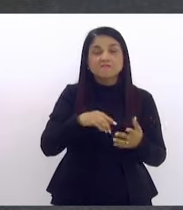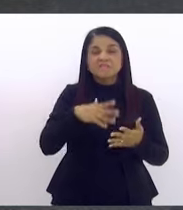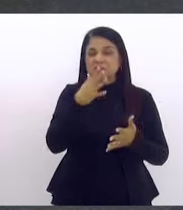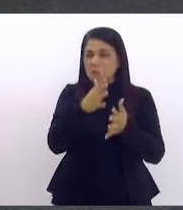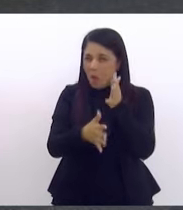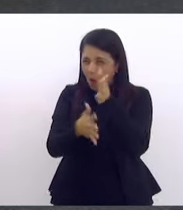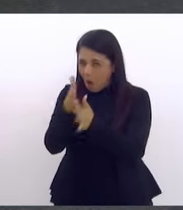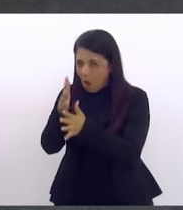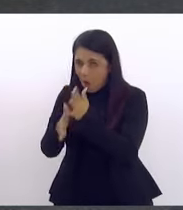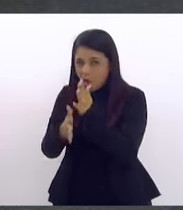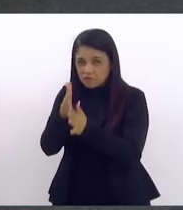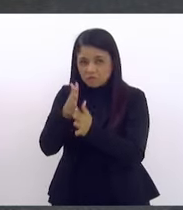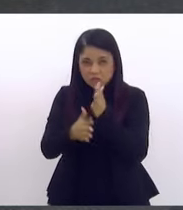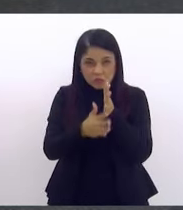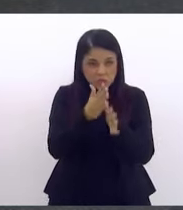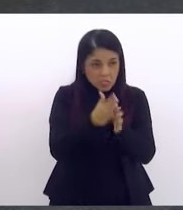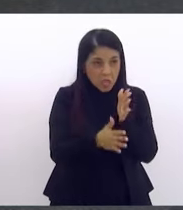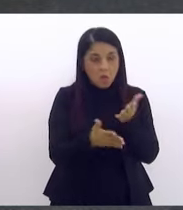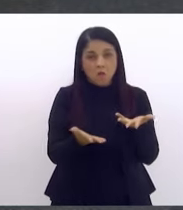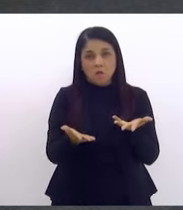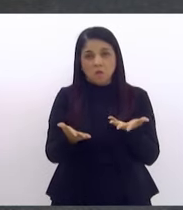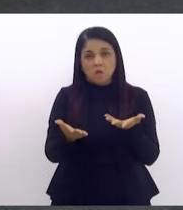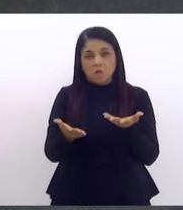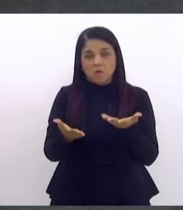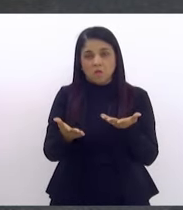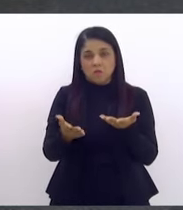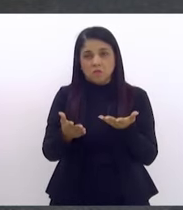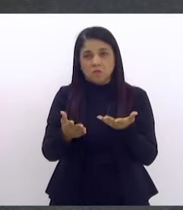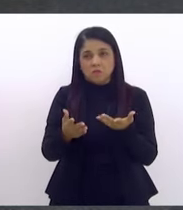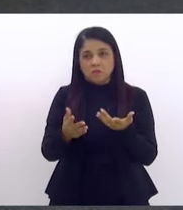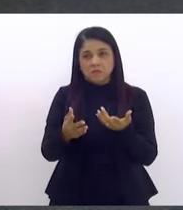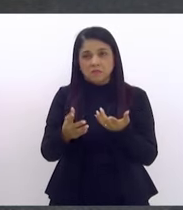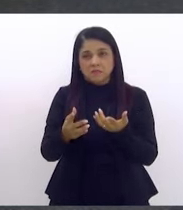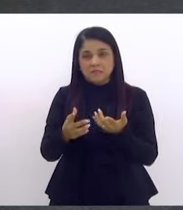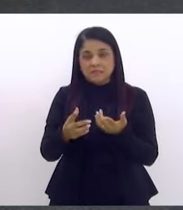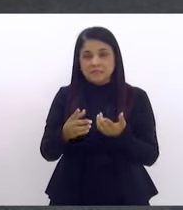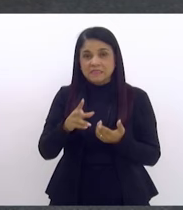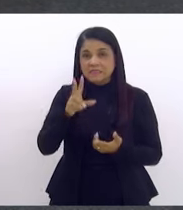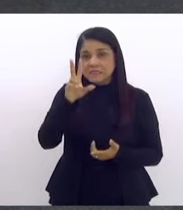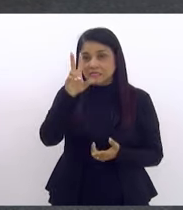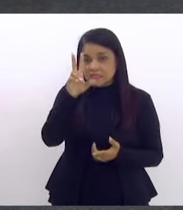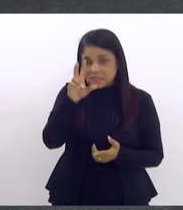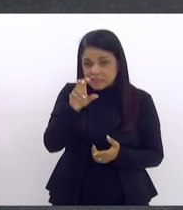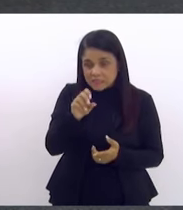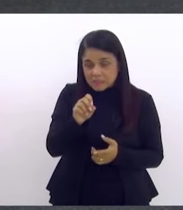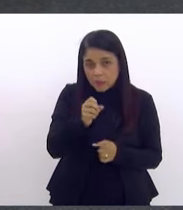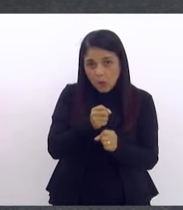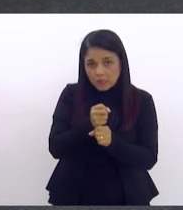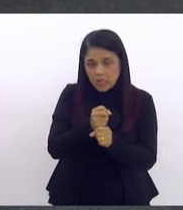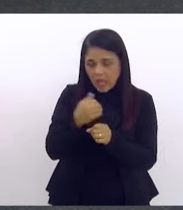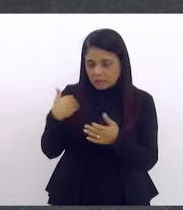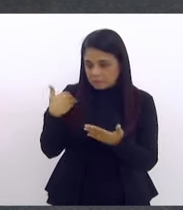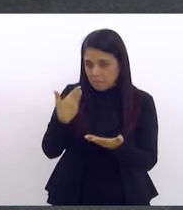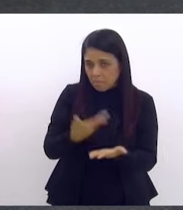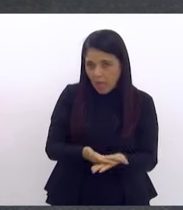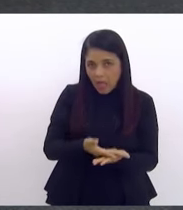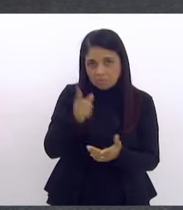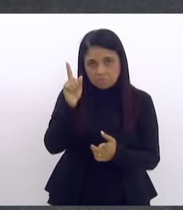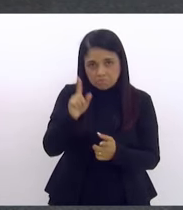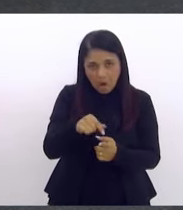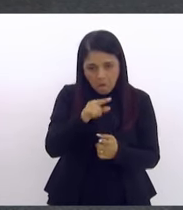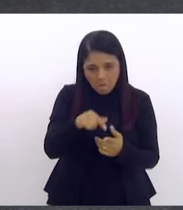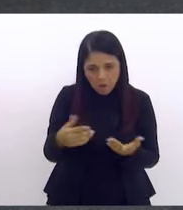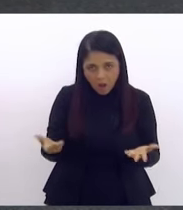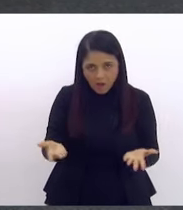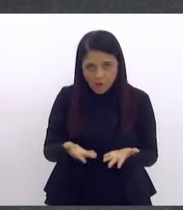você derrubar tudo depois de passado 50 anos. Senhor presidente,